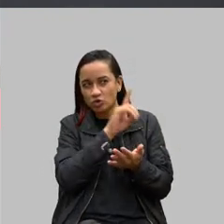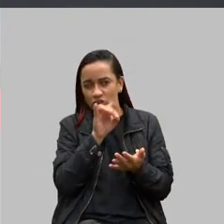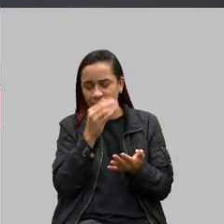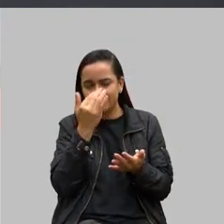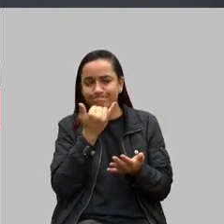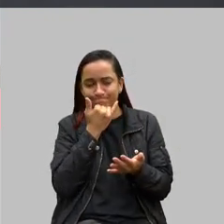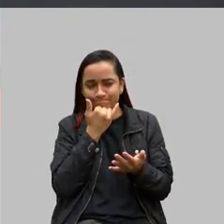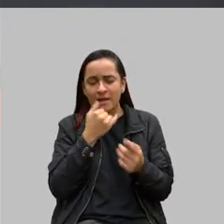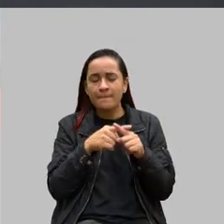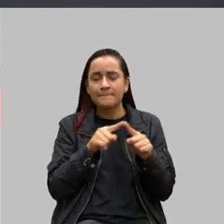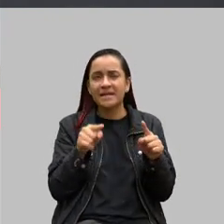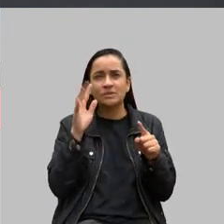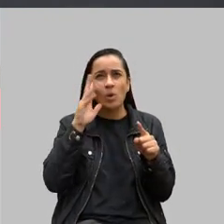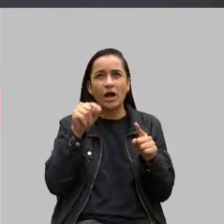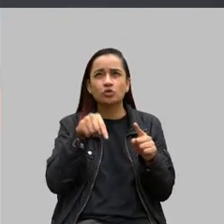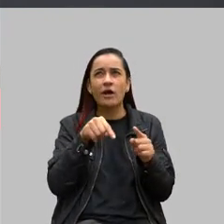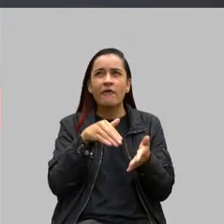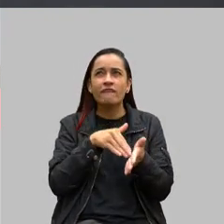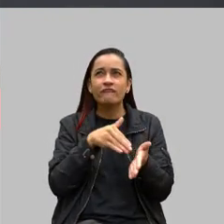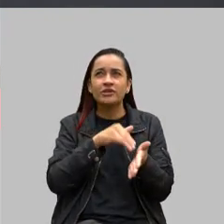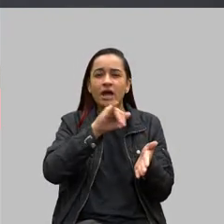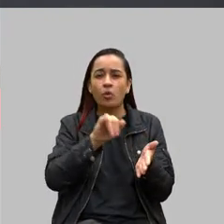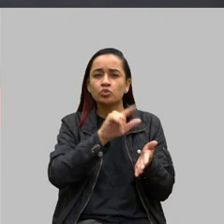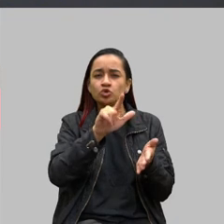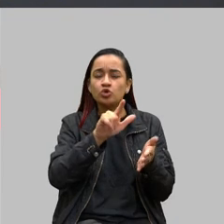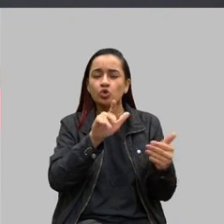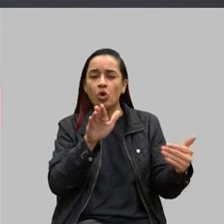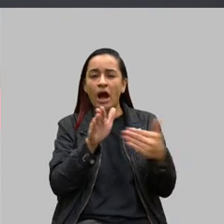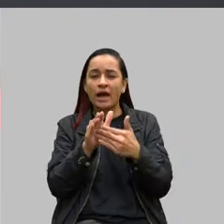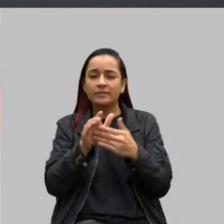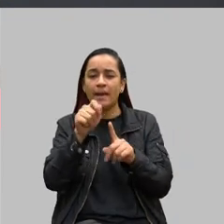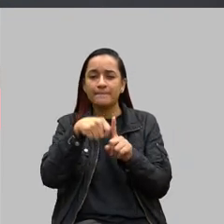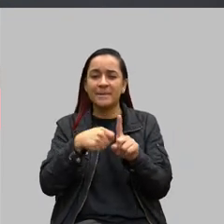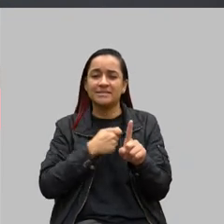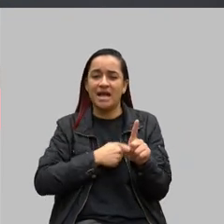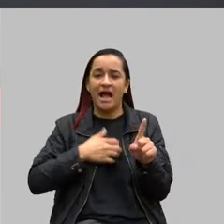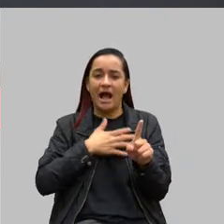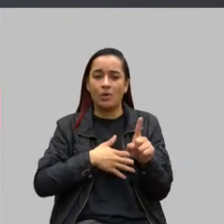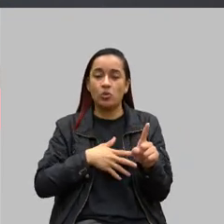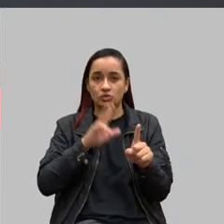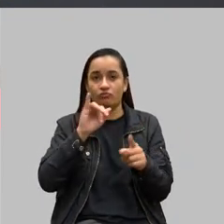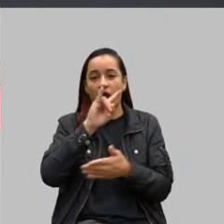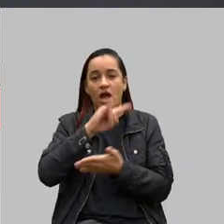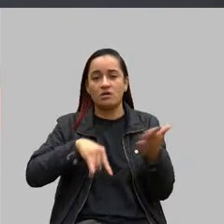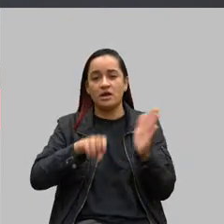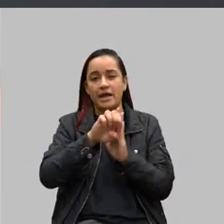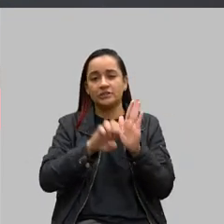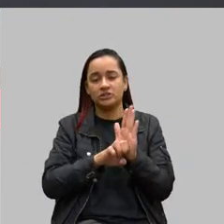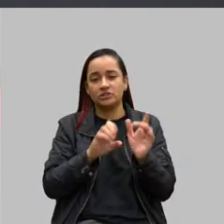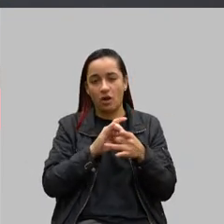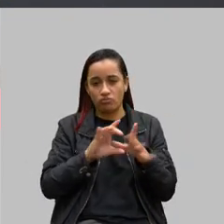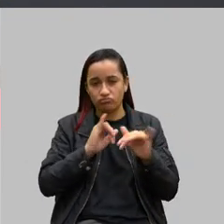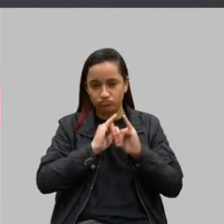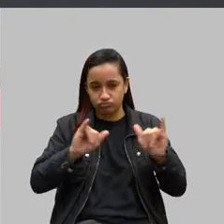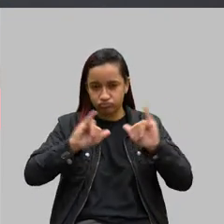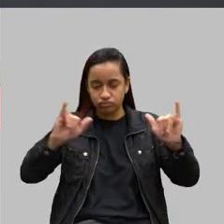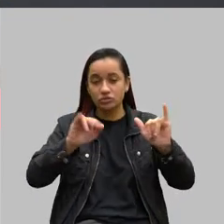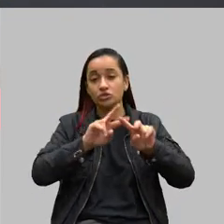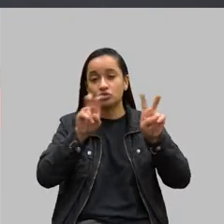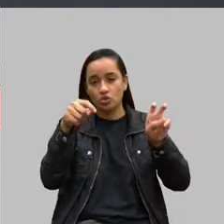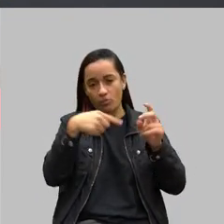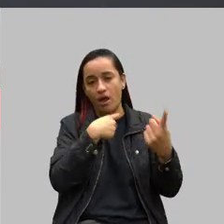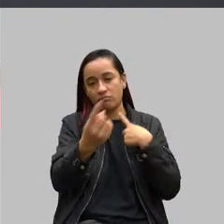eh e final de Julho Agosto publicar o edital né de recuperação funcional da 424 vale dizer que vai ser